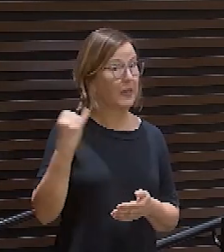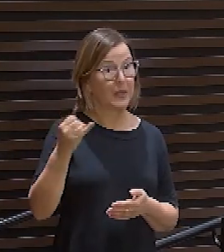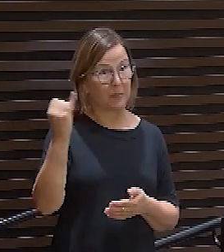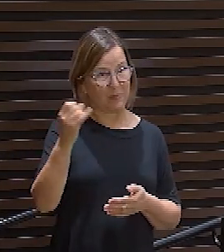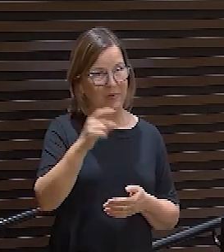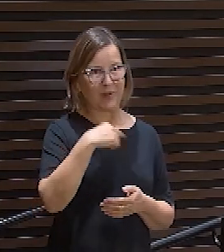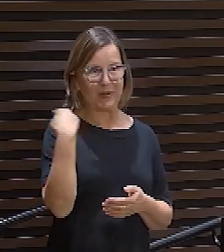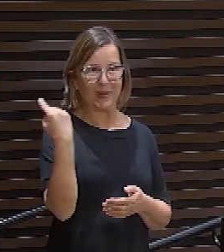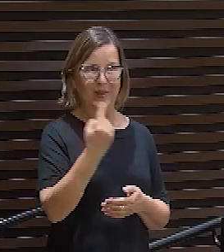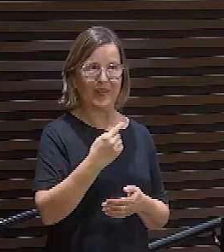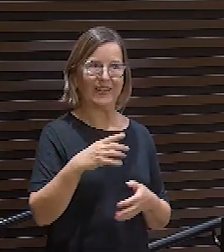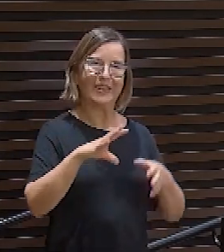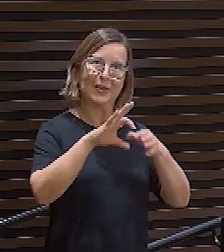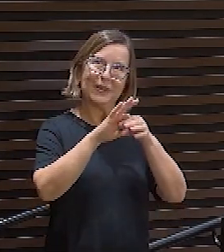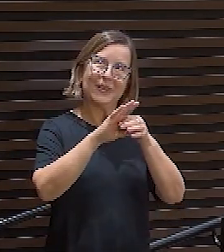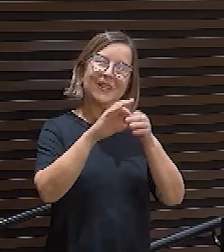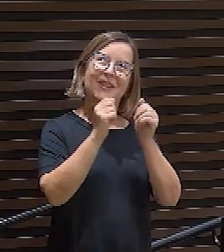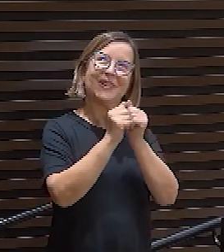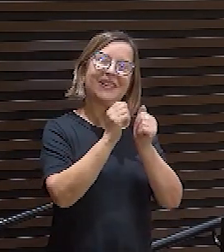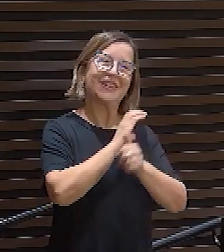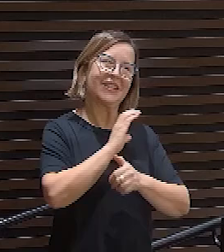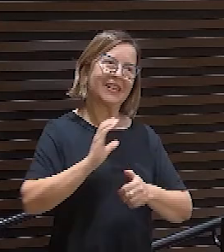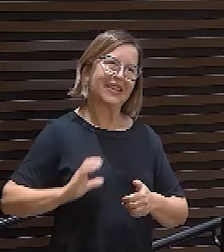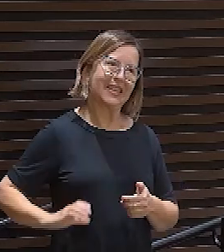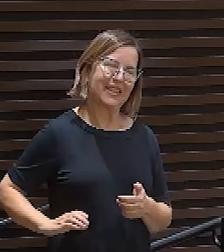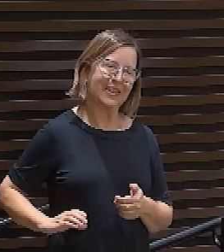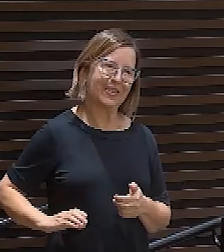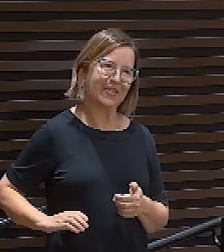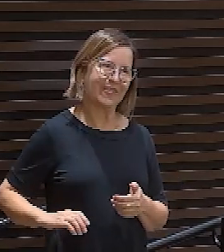Cristo? Será que é algo que ele leva a sério?